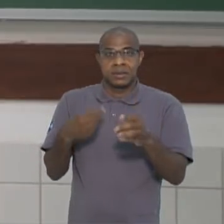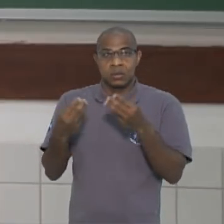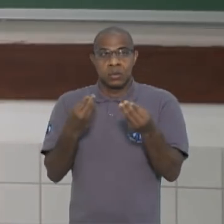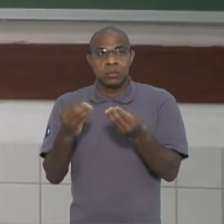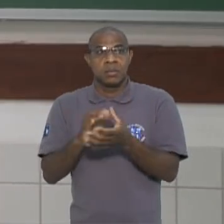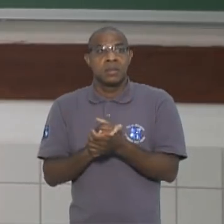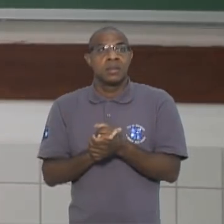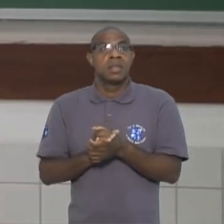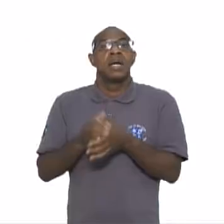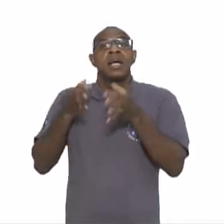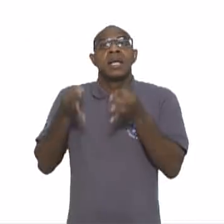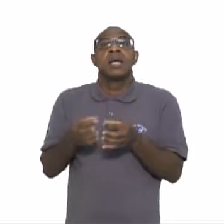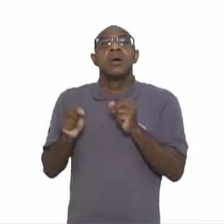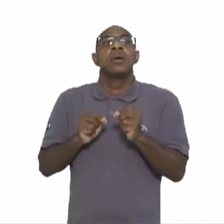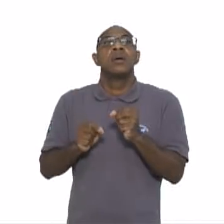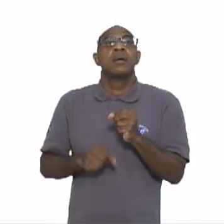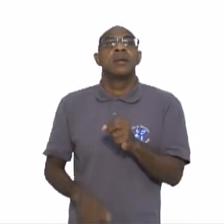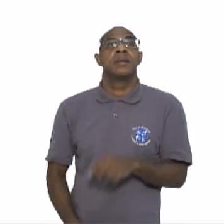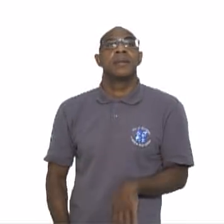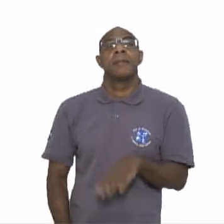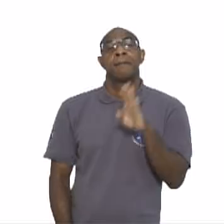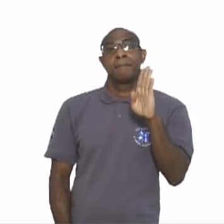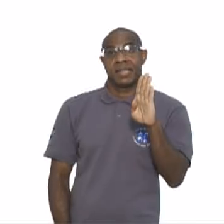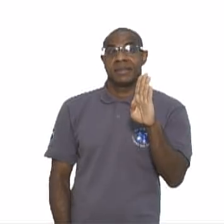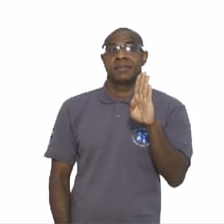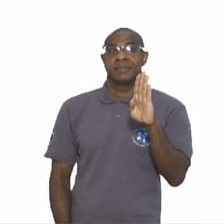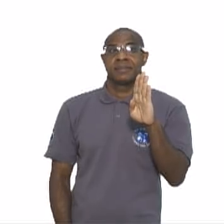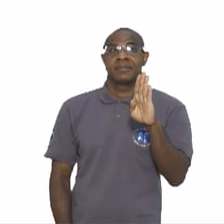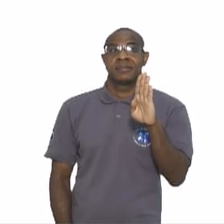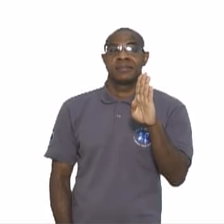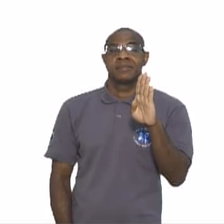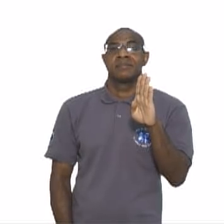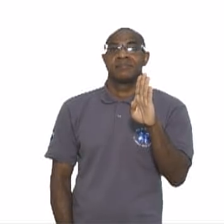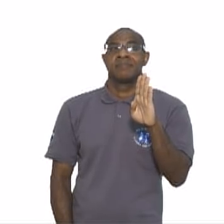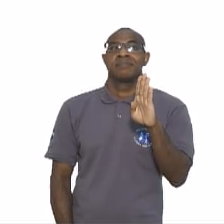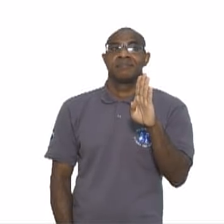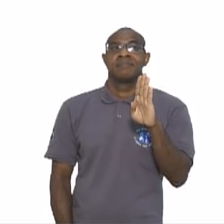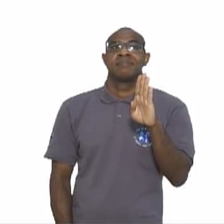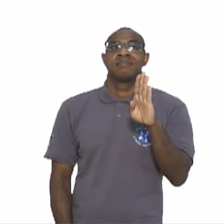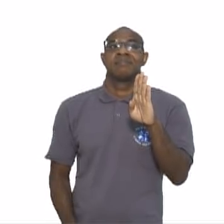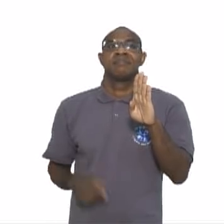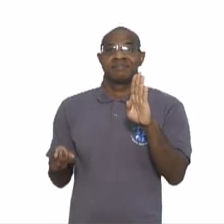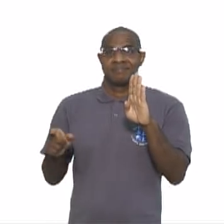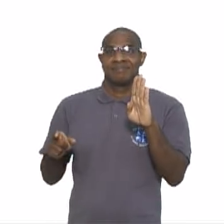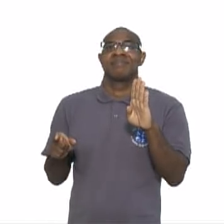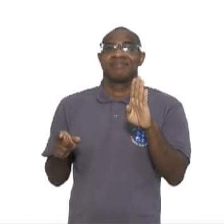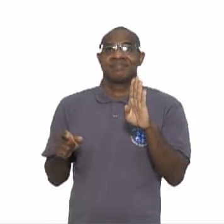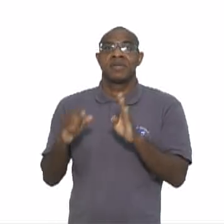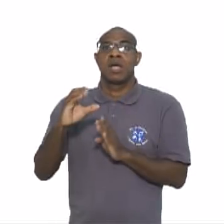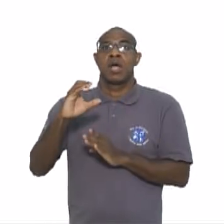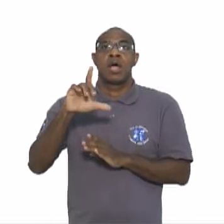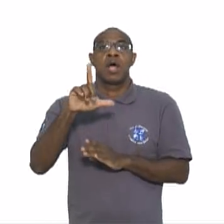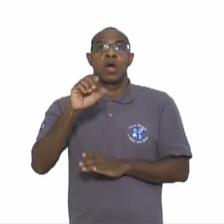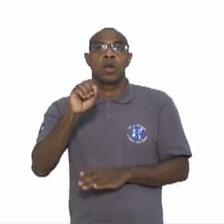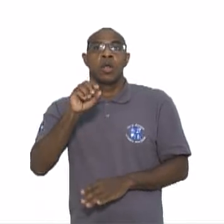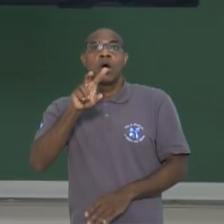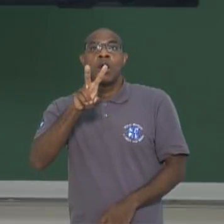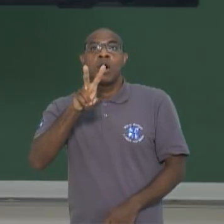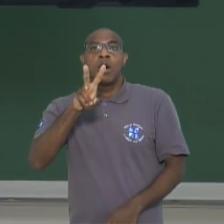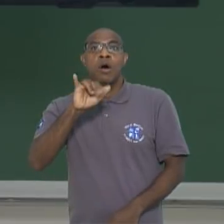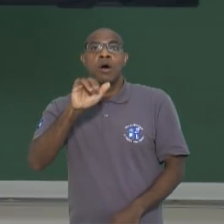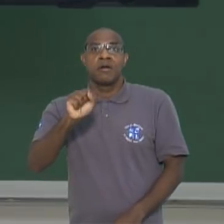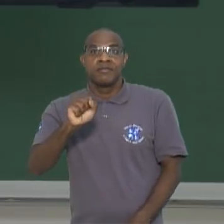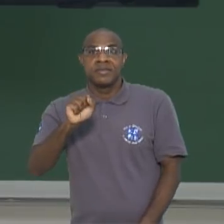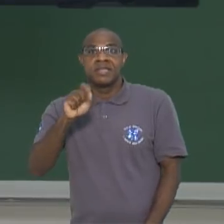E a alternativa correta é a letra B. Né? Clovis era o chefe da tribo franca dos Sálios. Como eu falei para vocês,